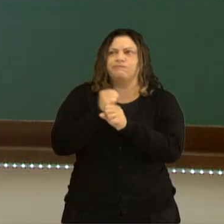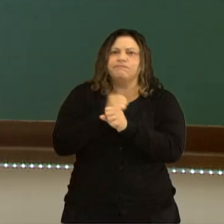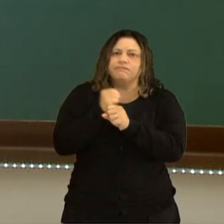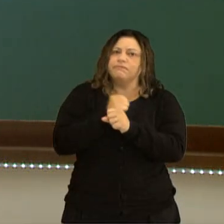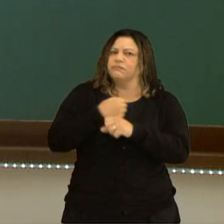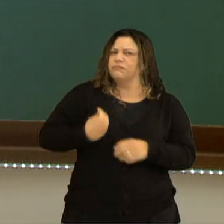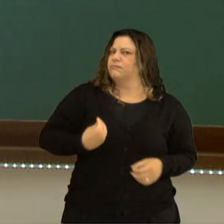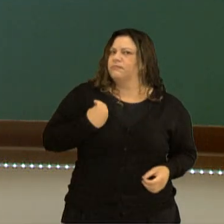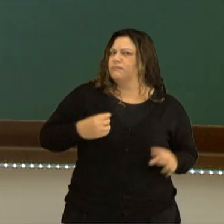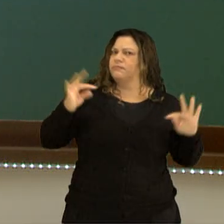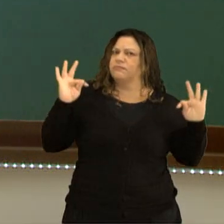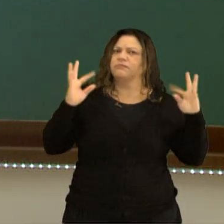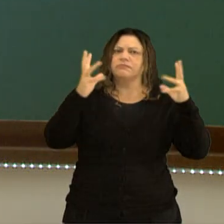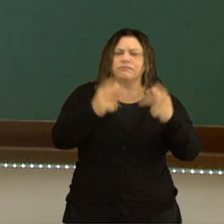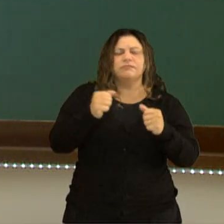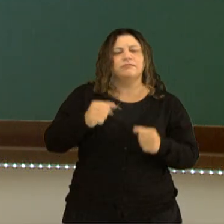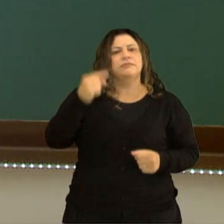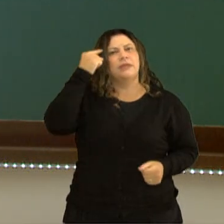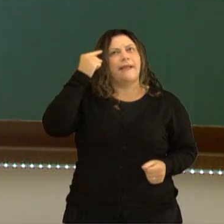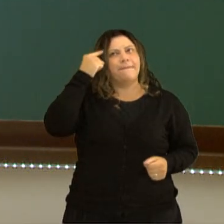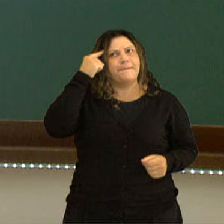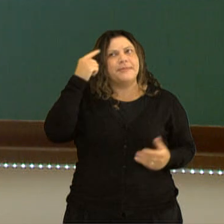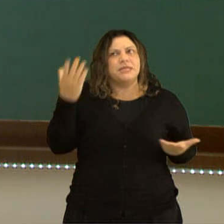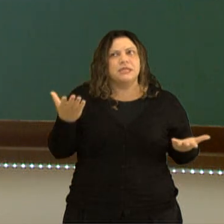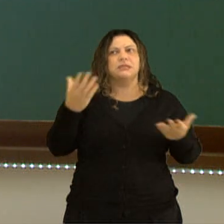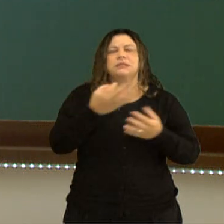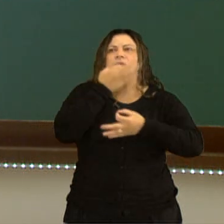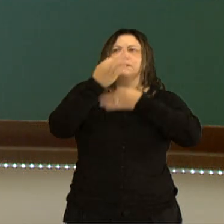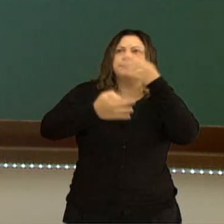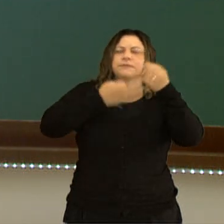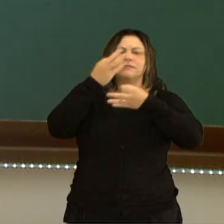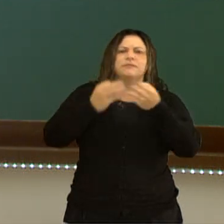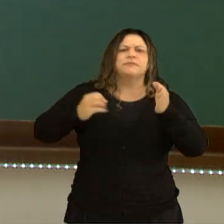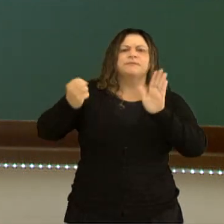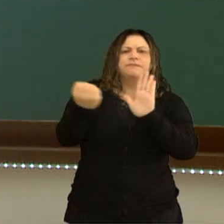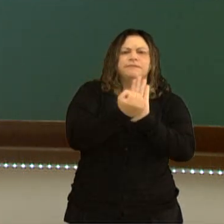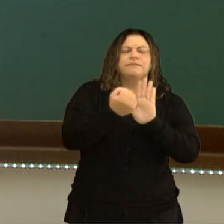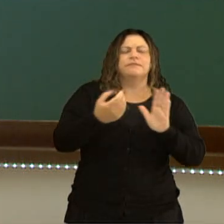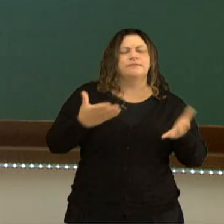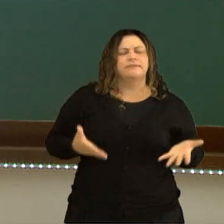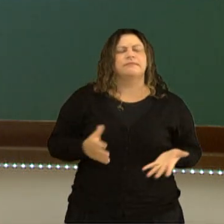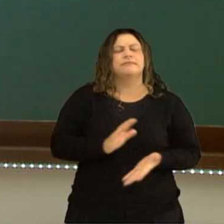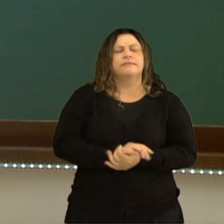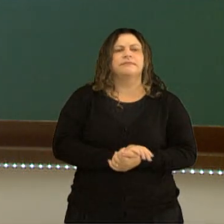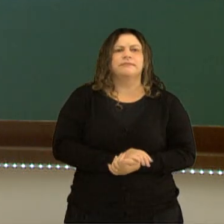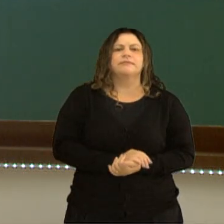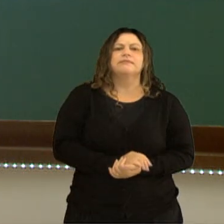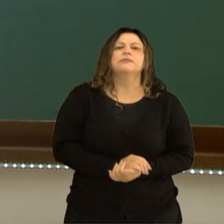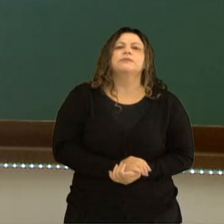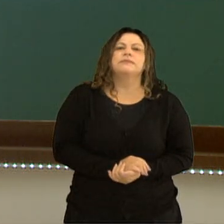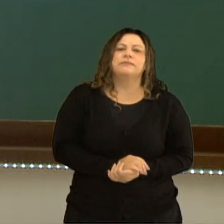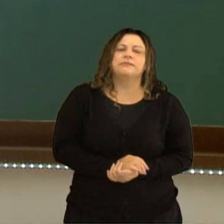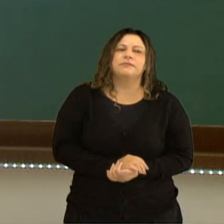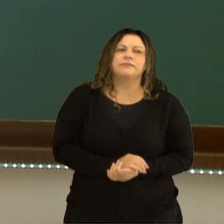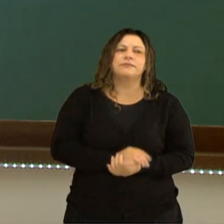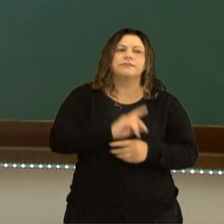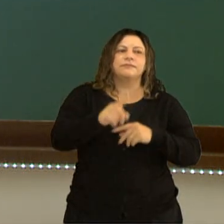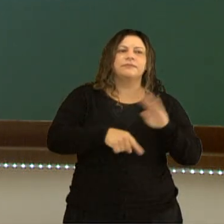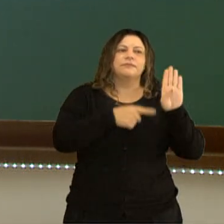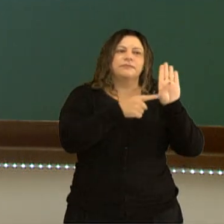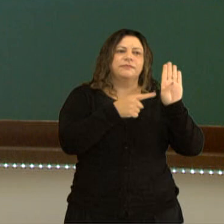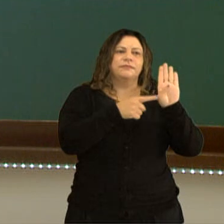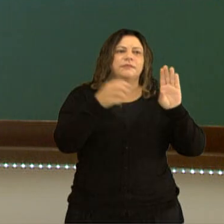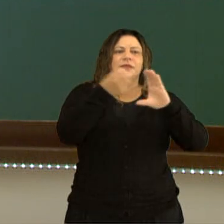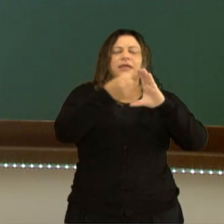da sua vida toda. Pense em um momento marcante que você teve na sua vida. Letra B. Pense também